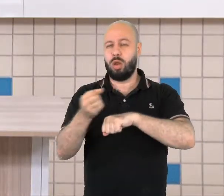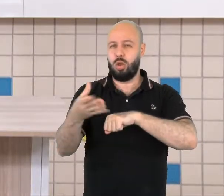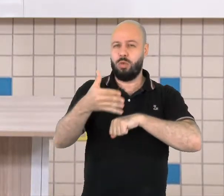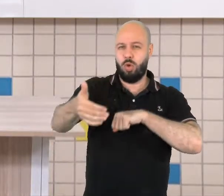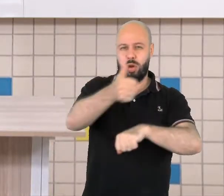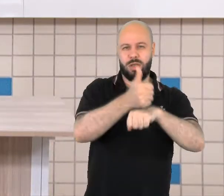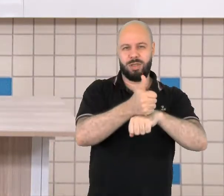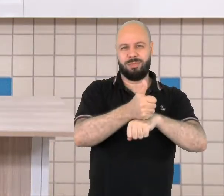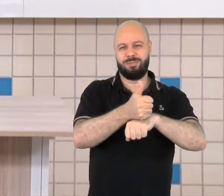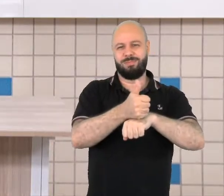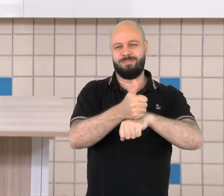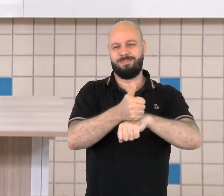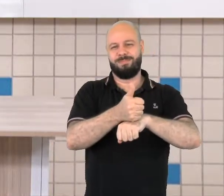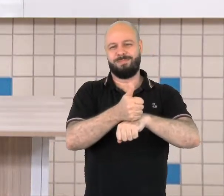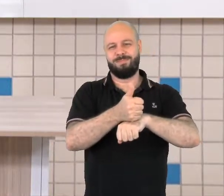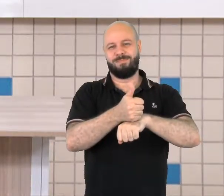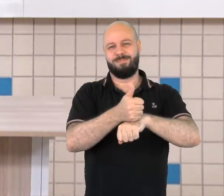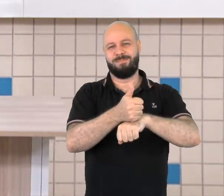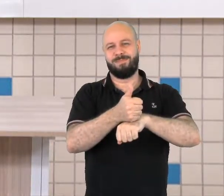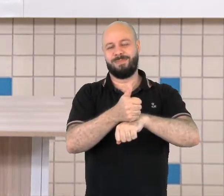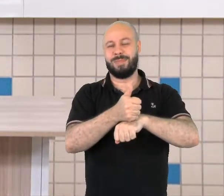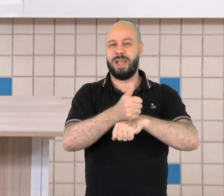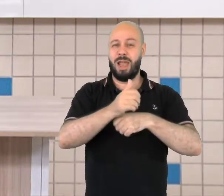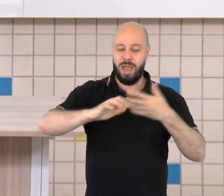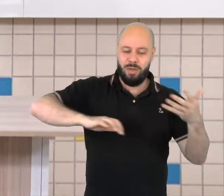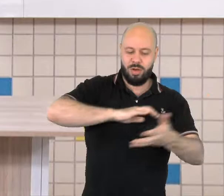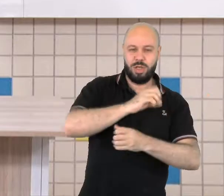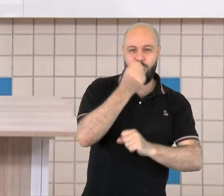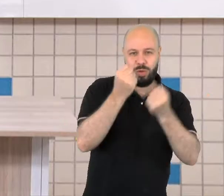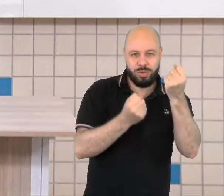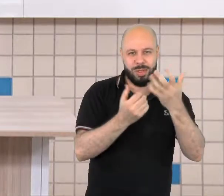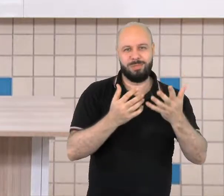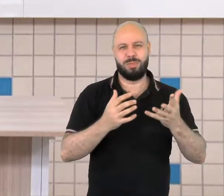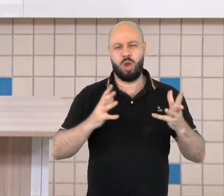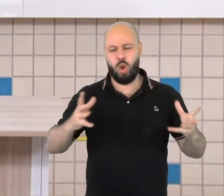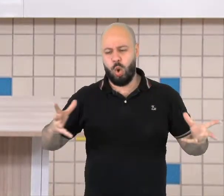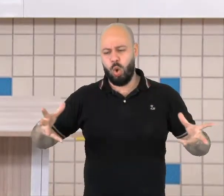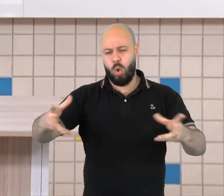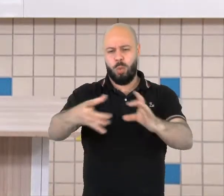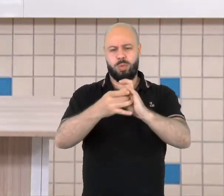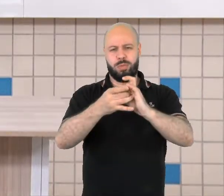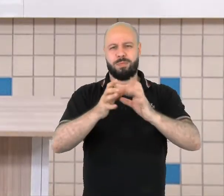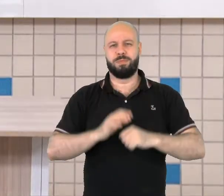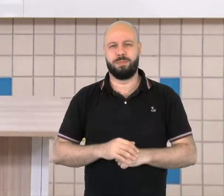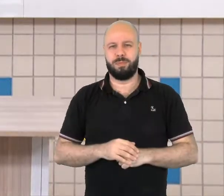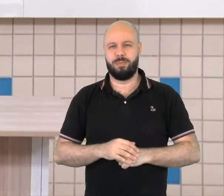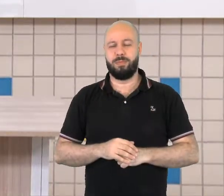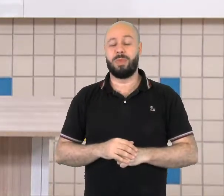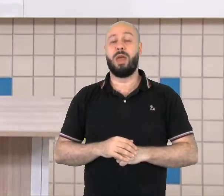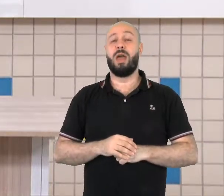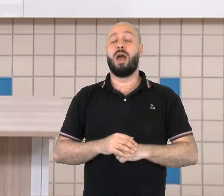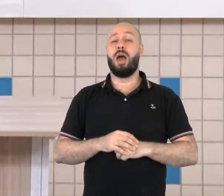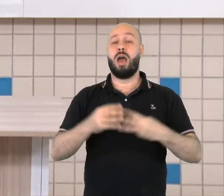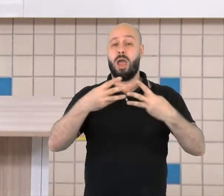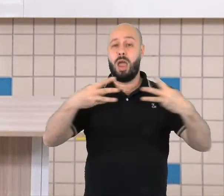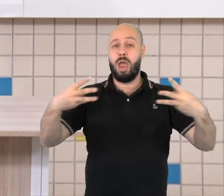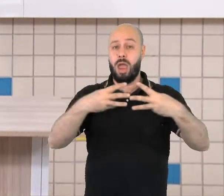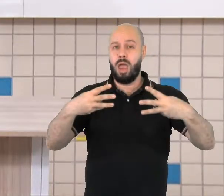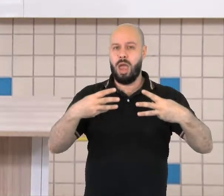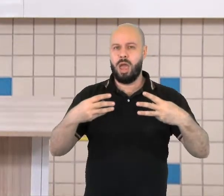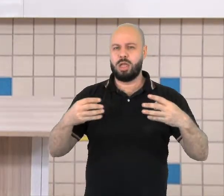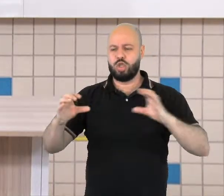neocolonialismo, da Revolução Industrial, ok? As redes de comunicação. Como que